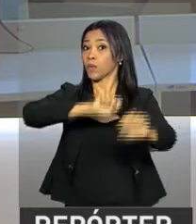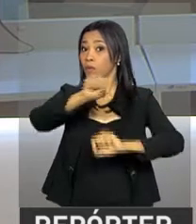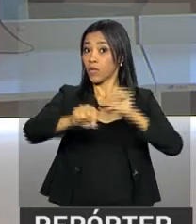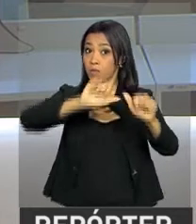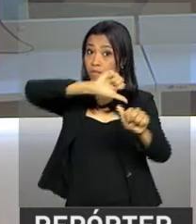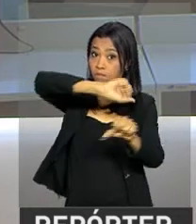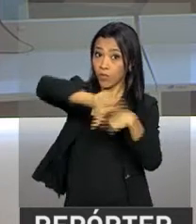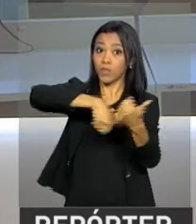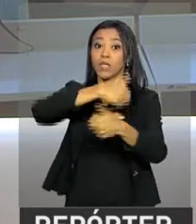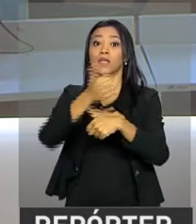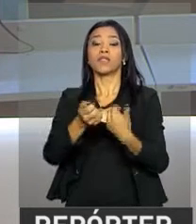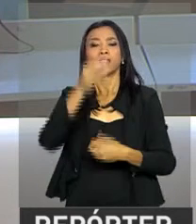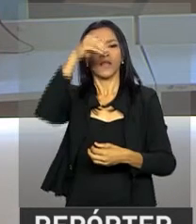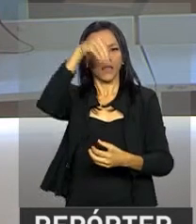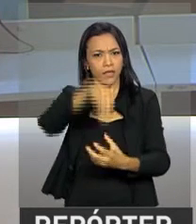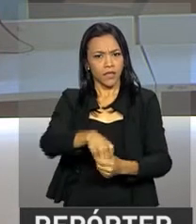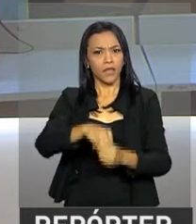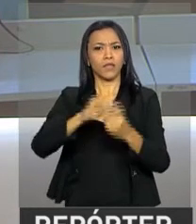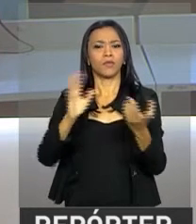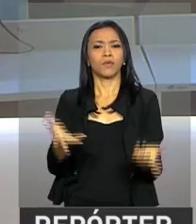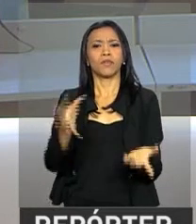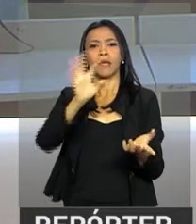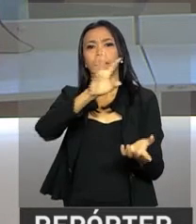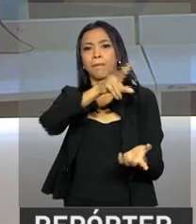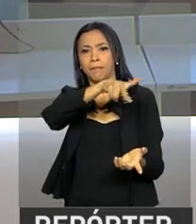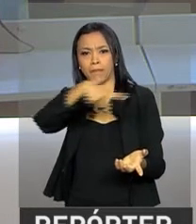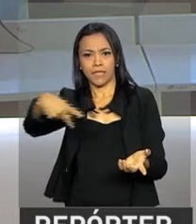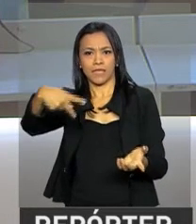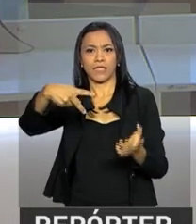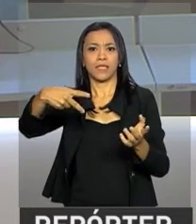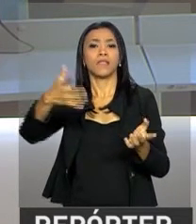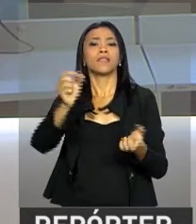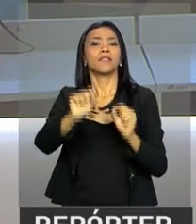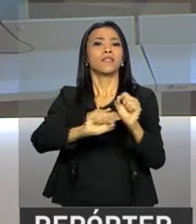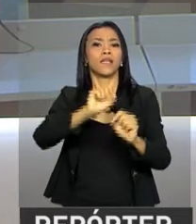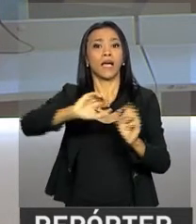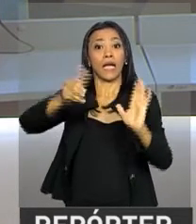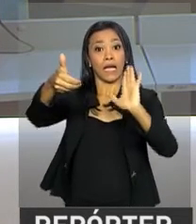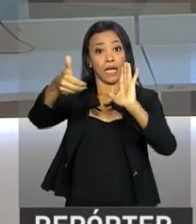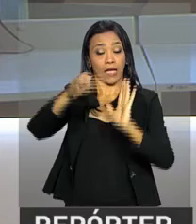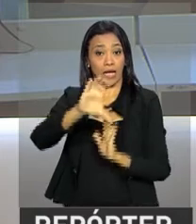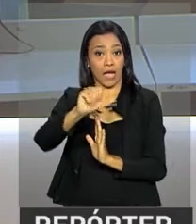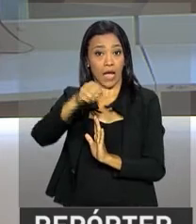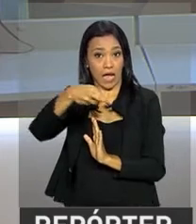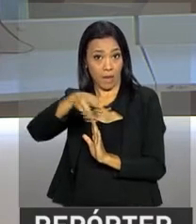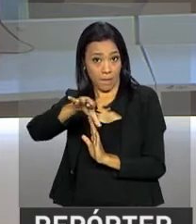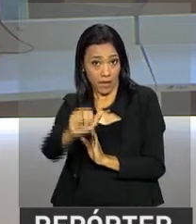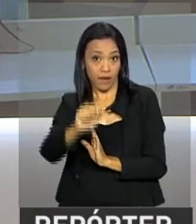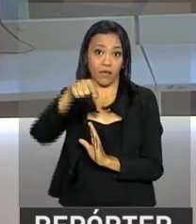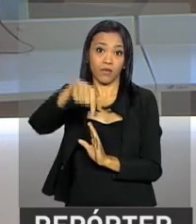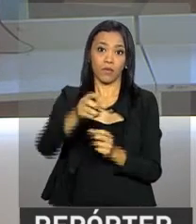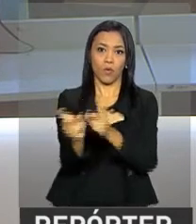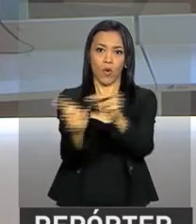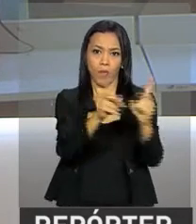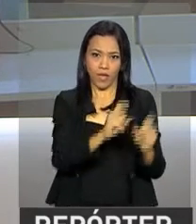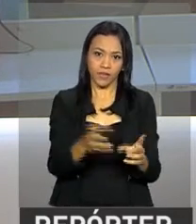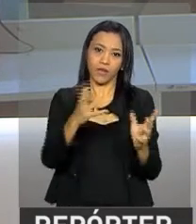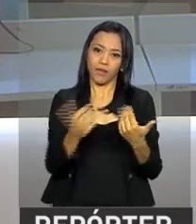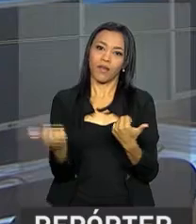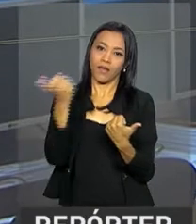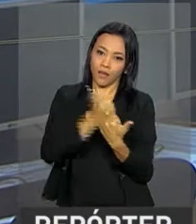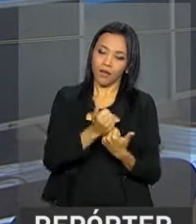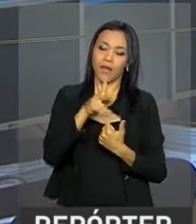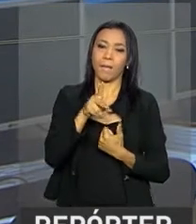na presidência da Câmara do Comércio Exterior, a Camex. Agora, ela será presidida pelo ministro-chefe da Casa Civil, Eliseu